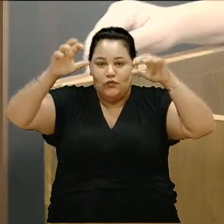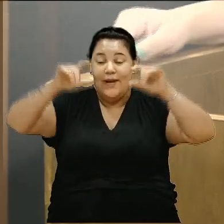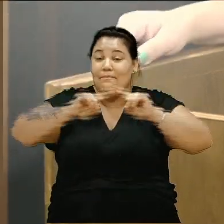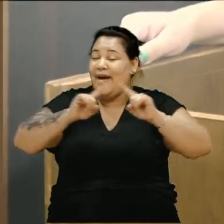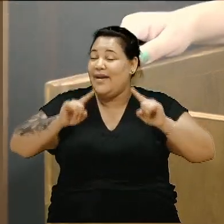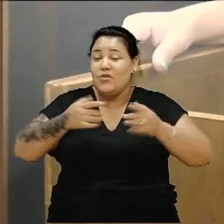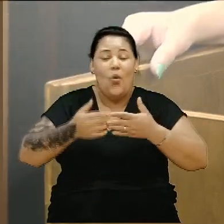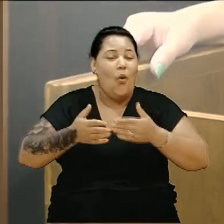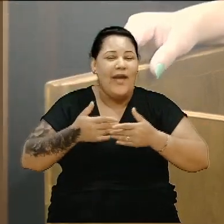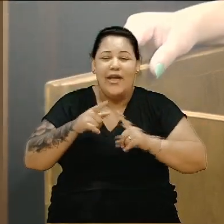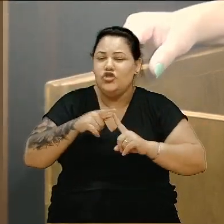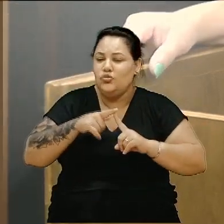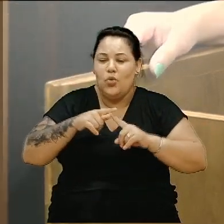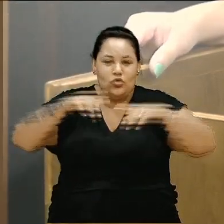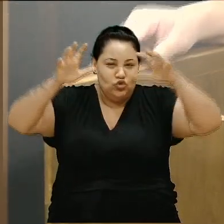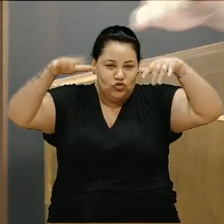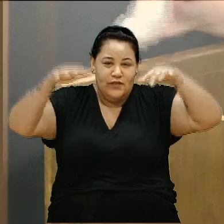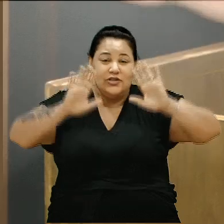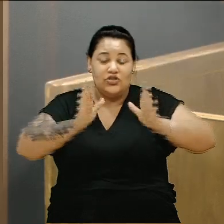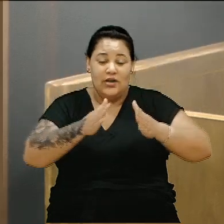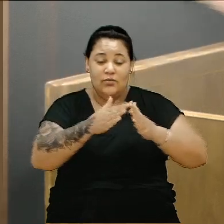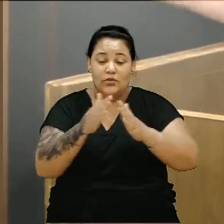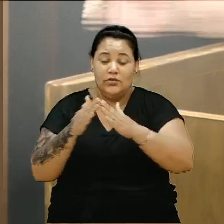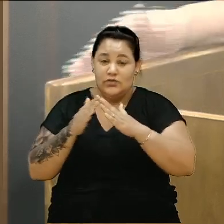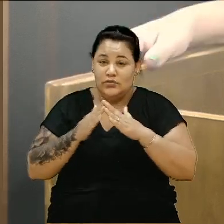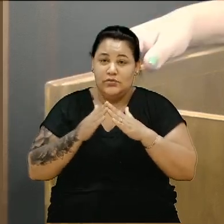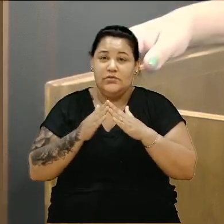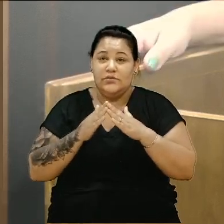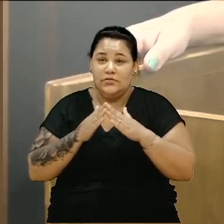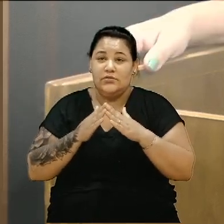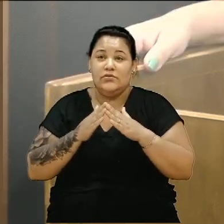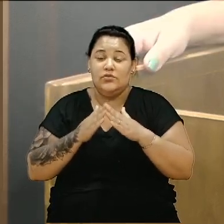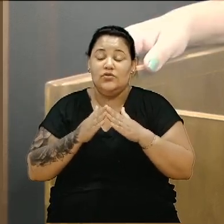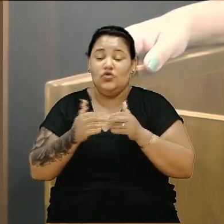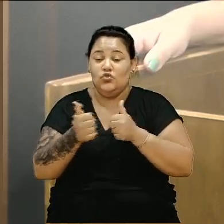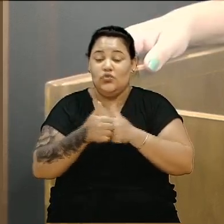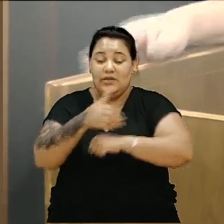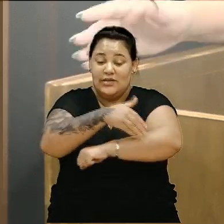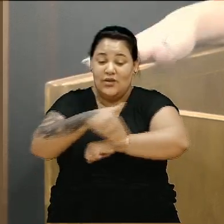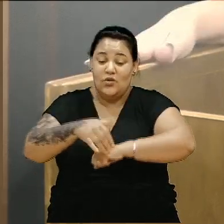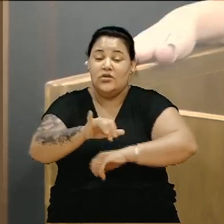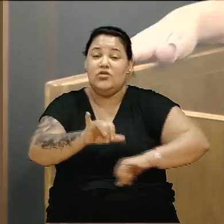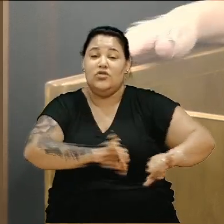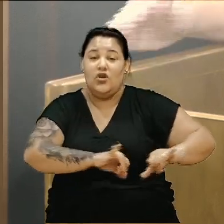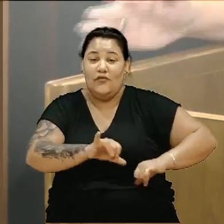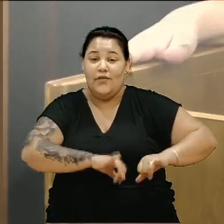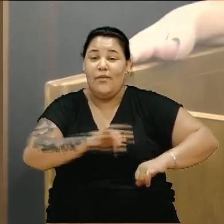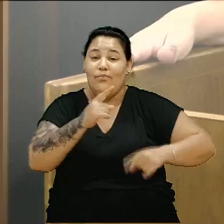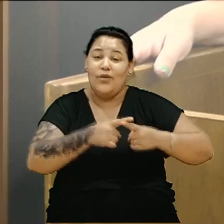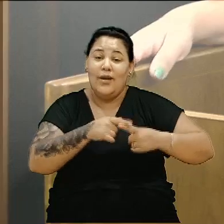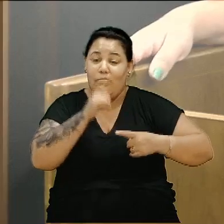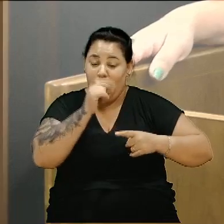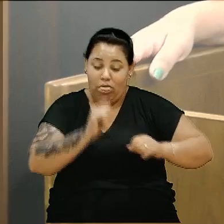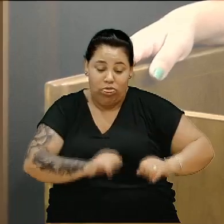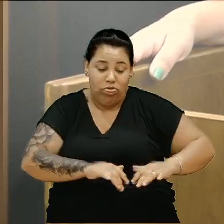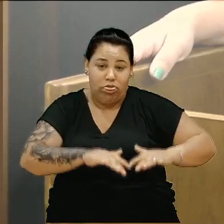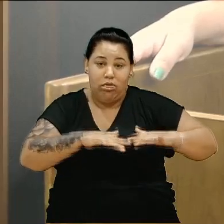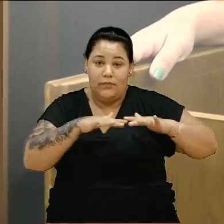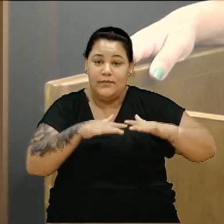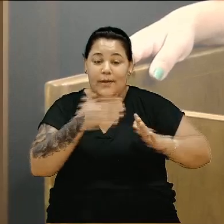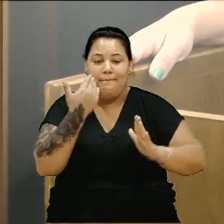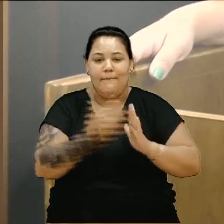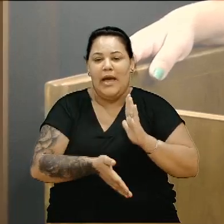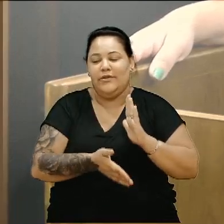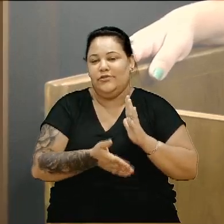chuva, os moradores da Caetano Melo Filho com Avelino Antônio Souza sofrem com os alagamentos e acabam perdendo tudo lá.